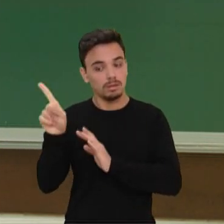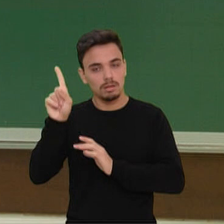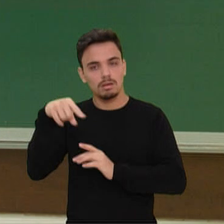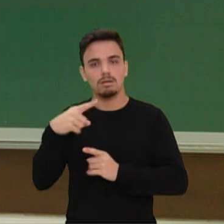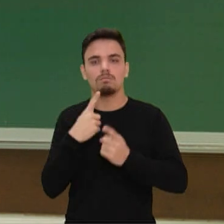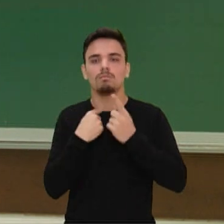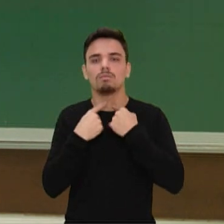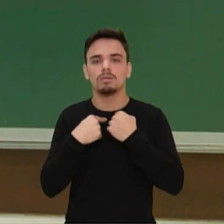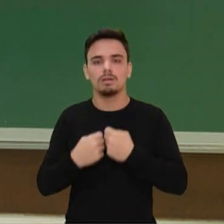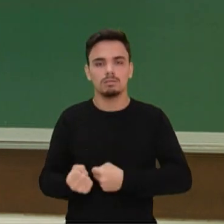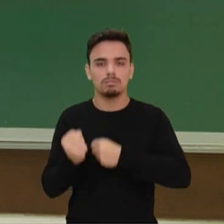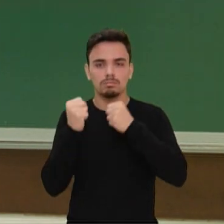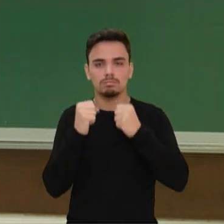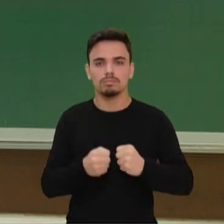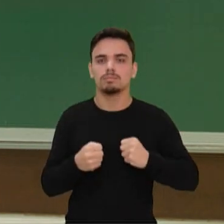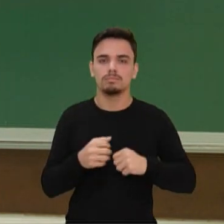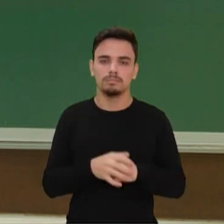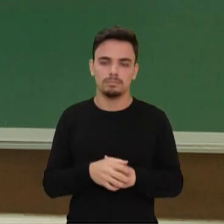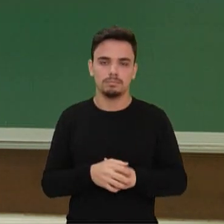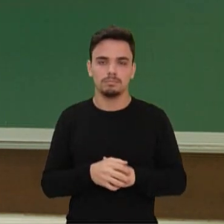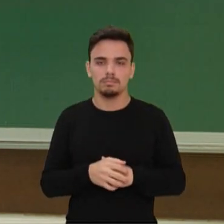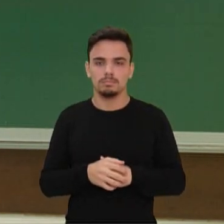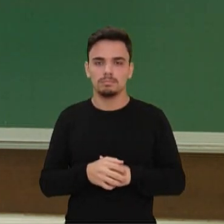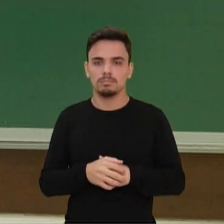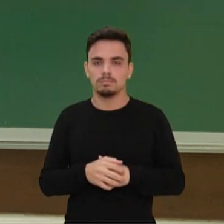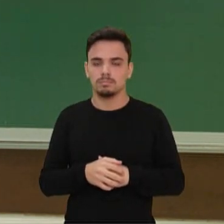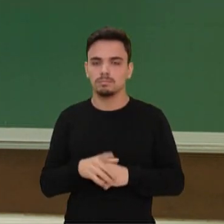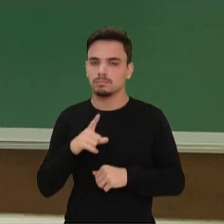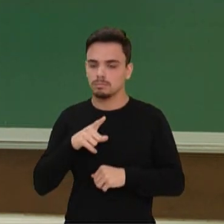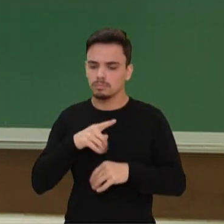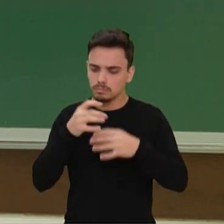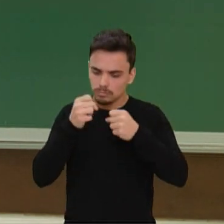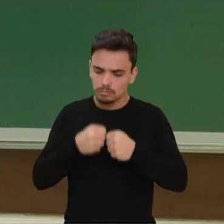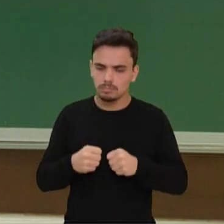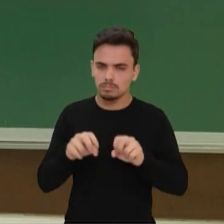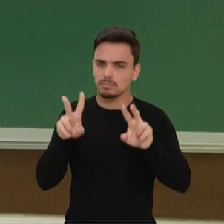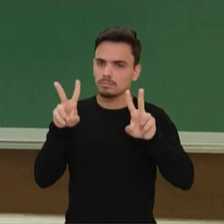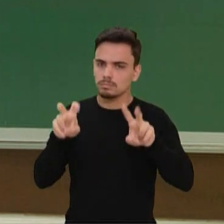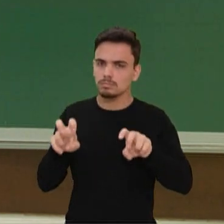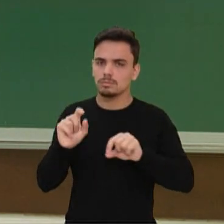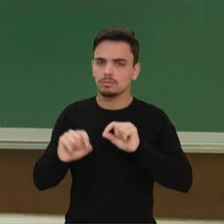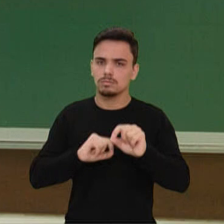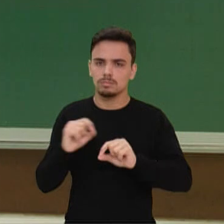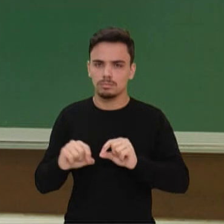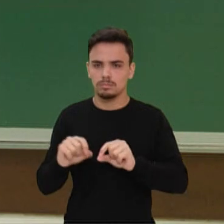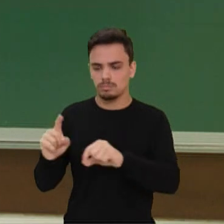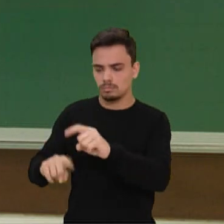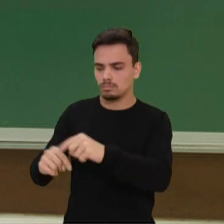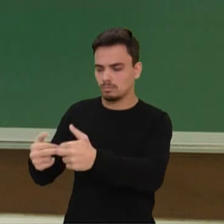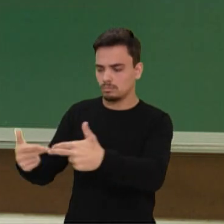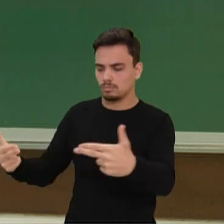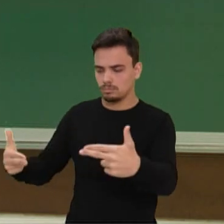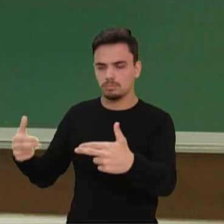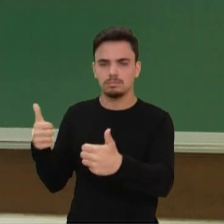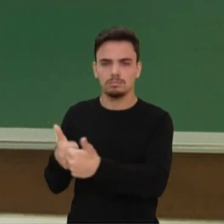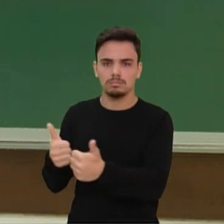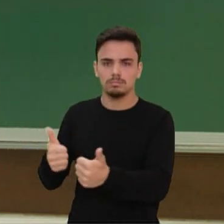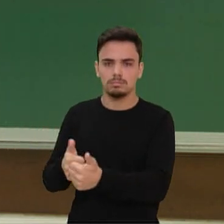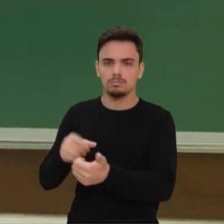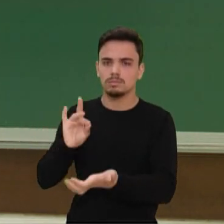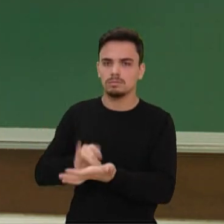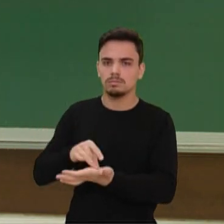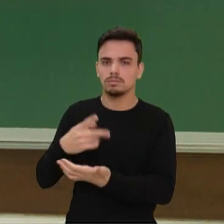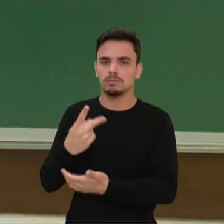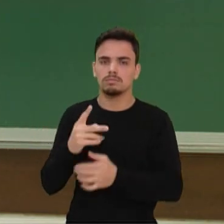poder é se apropriar de coisas, é exercer poder, exercer domínio sobre o que está ao seu redor, afirmar a